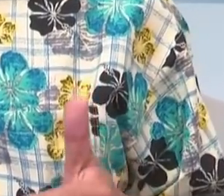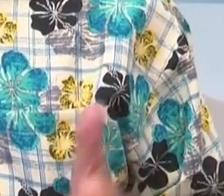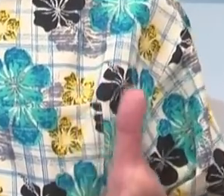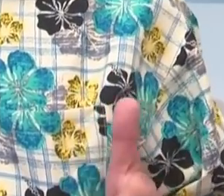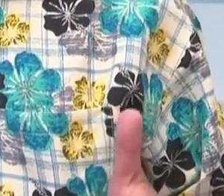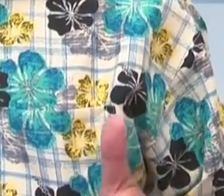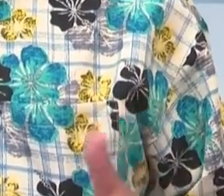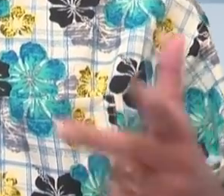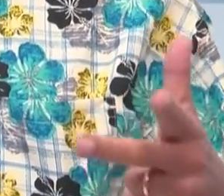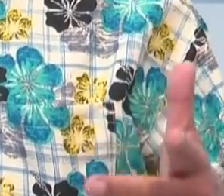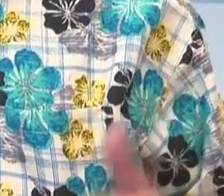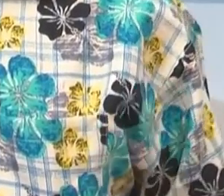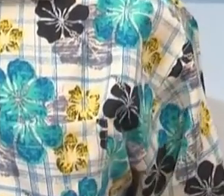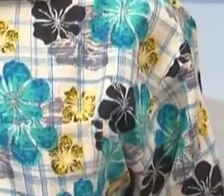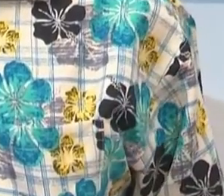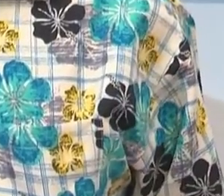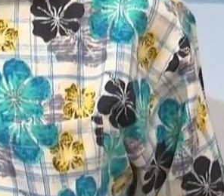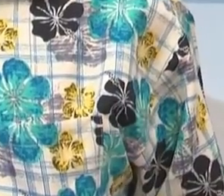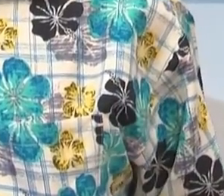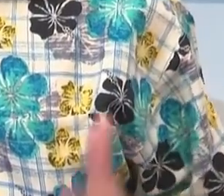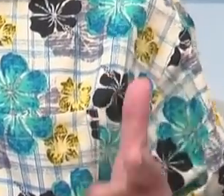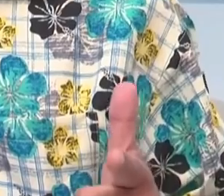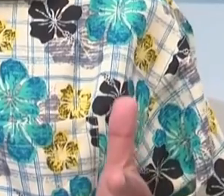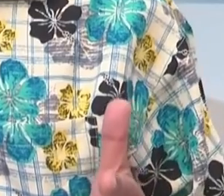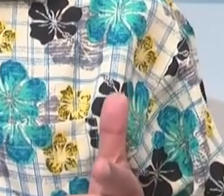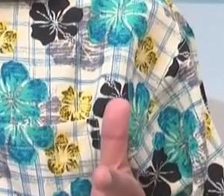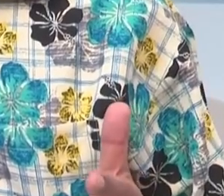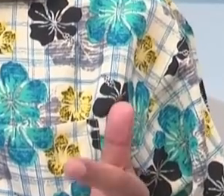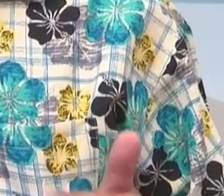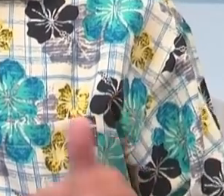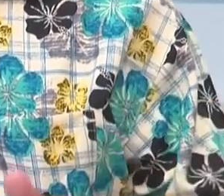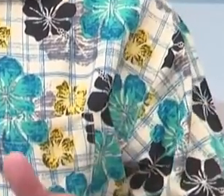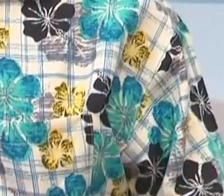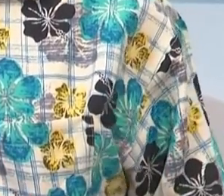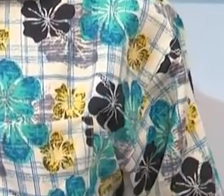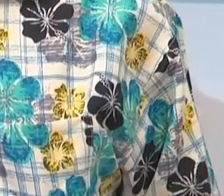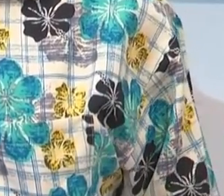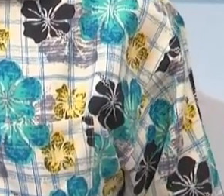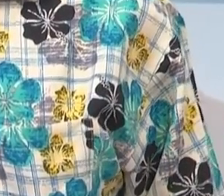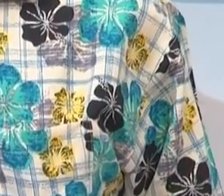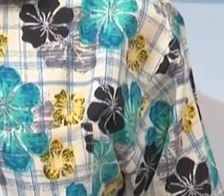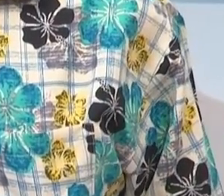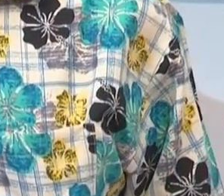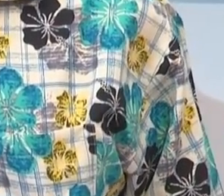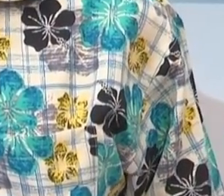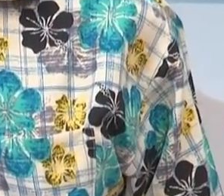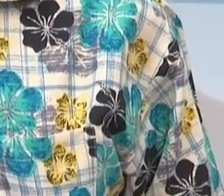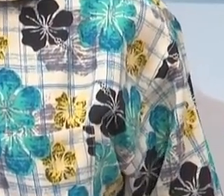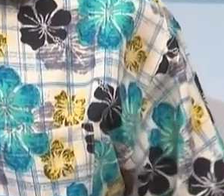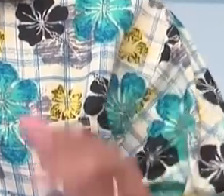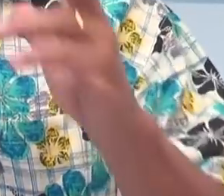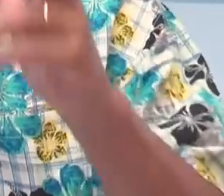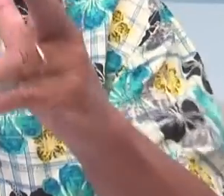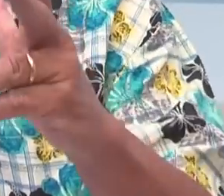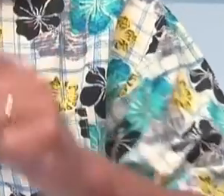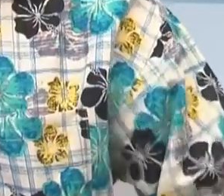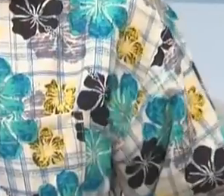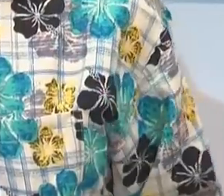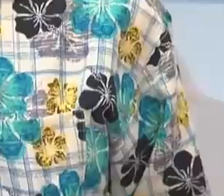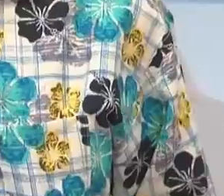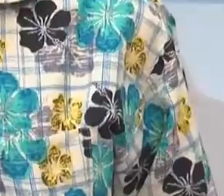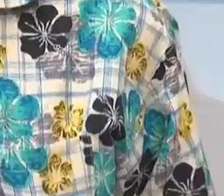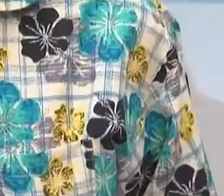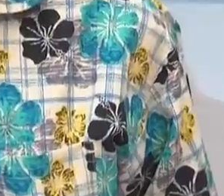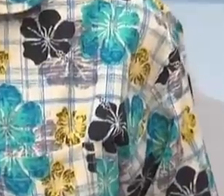gostei e compartilha esse vídeo peça seus amigos para se inscrever no canal da amém é